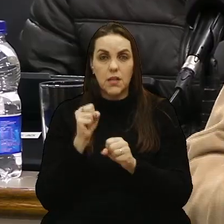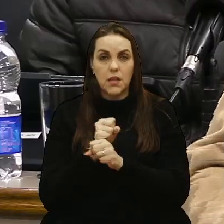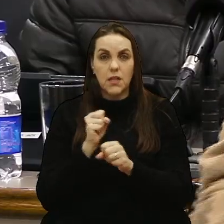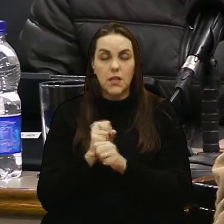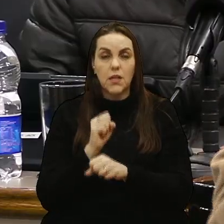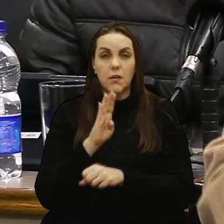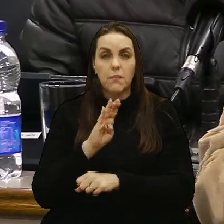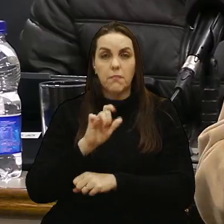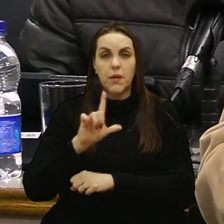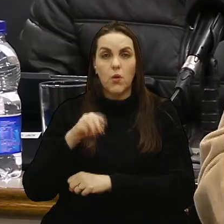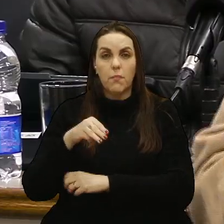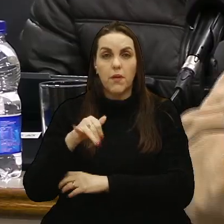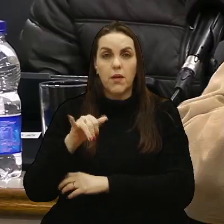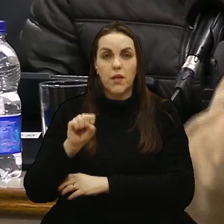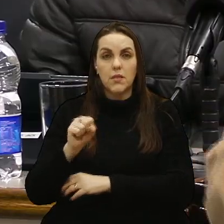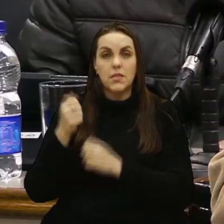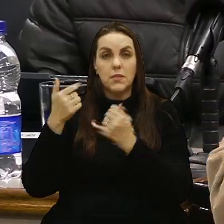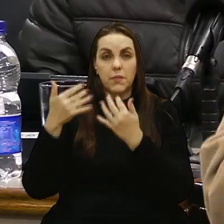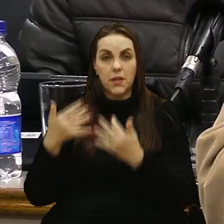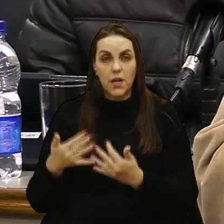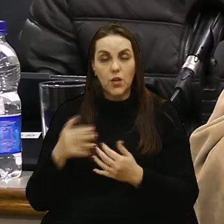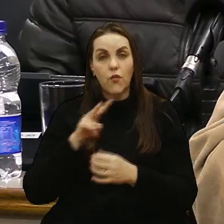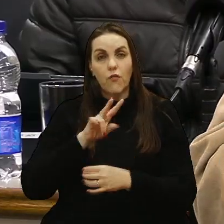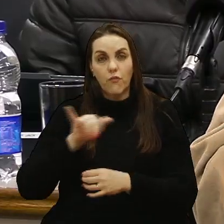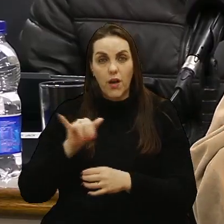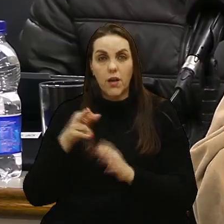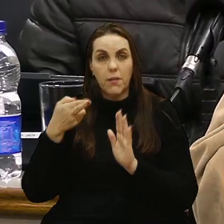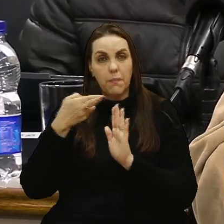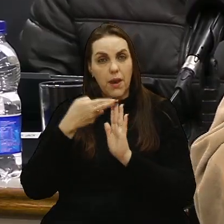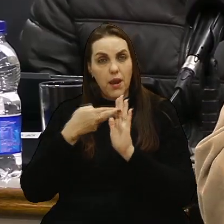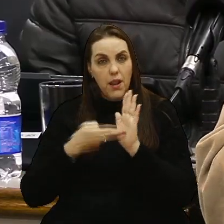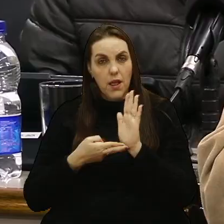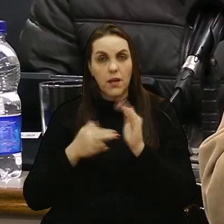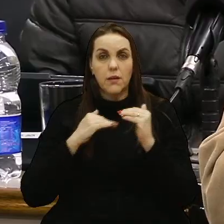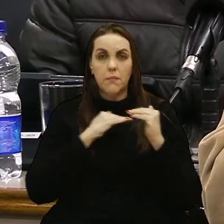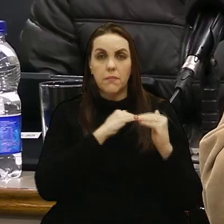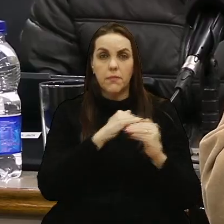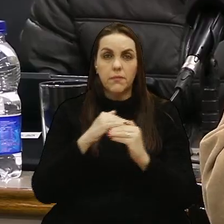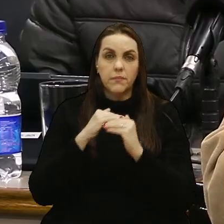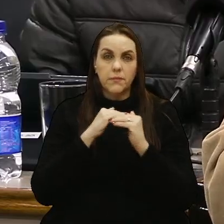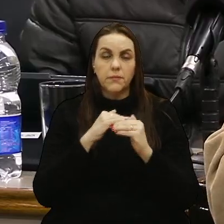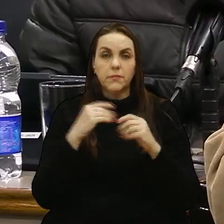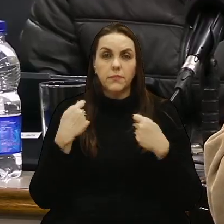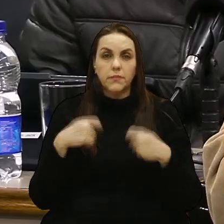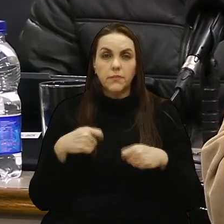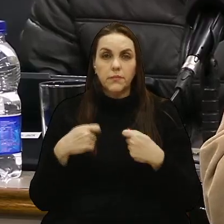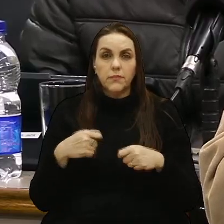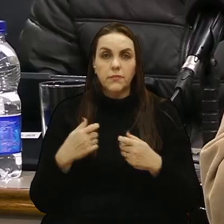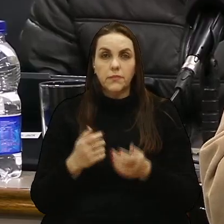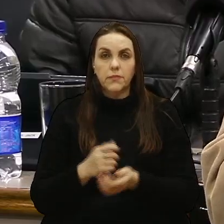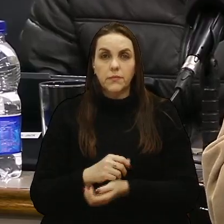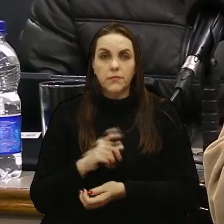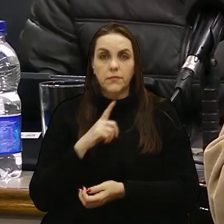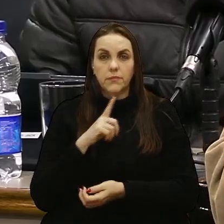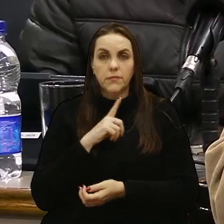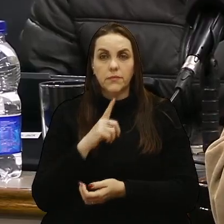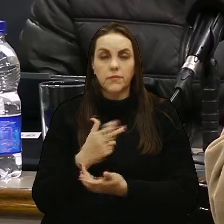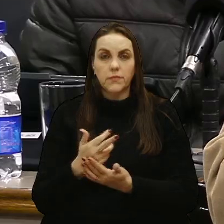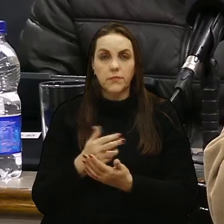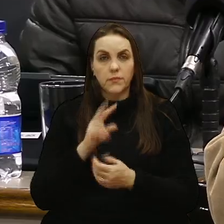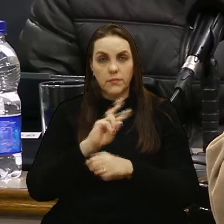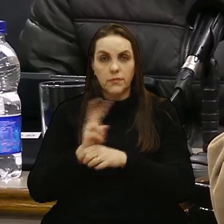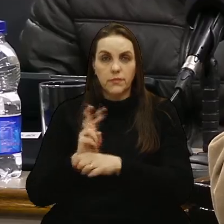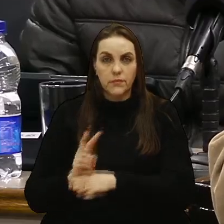explicando ali que vai estar regularizando dentro de todos os padrões necessários exigidos pelos órgãos, né,